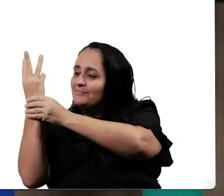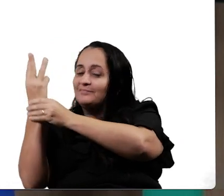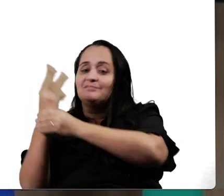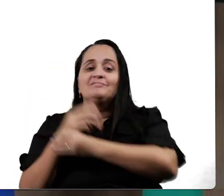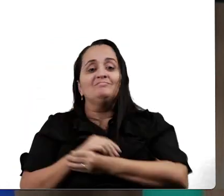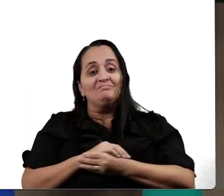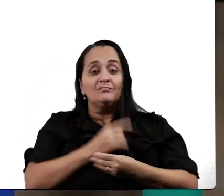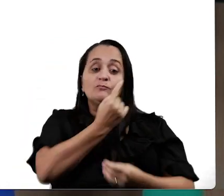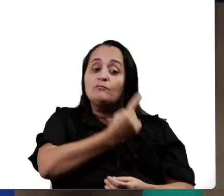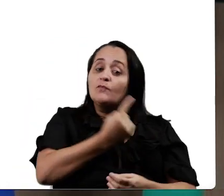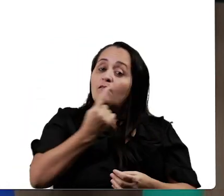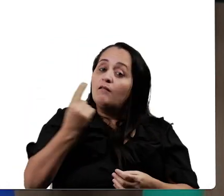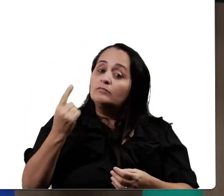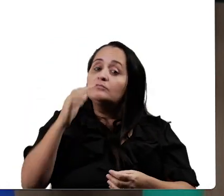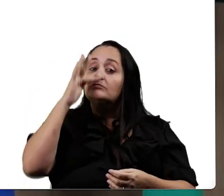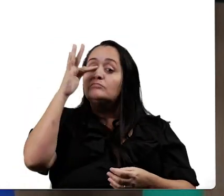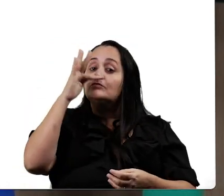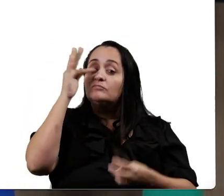2